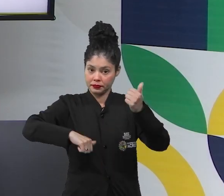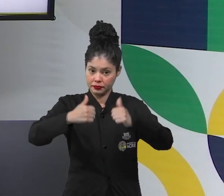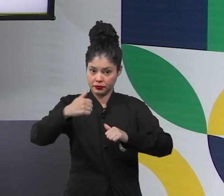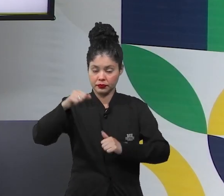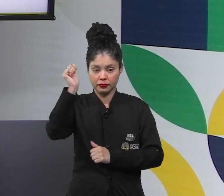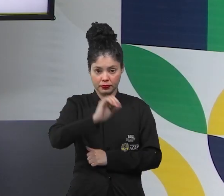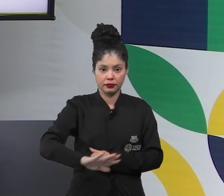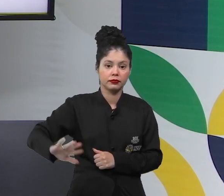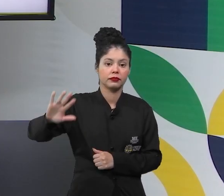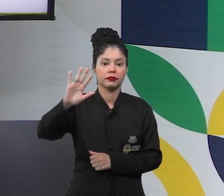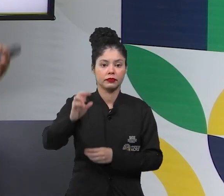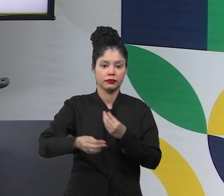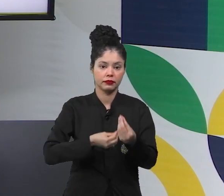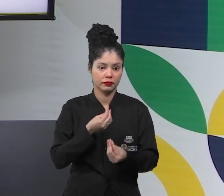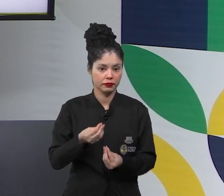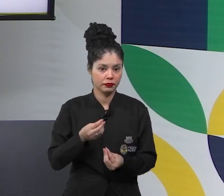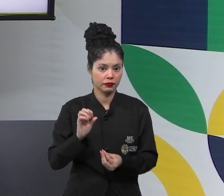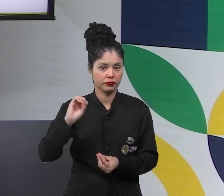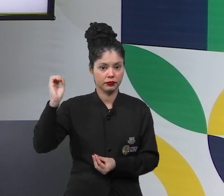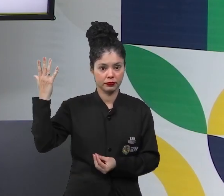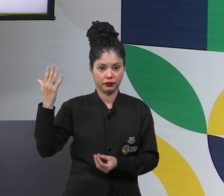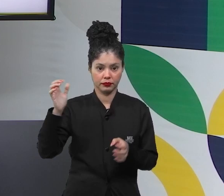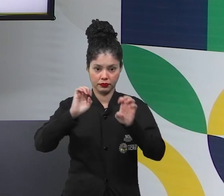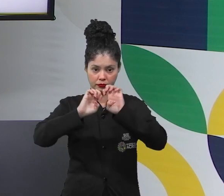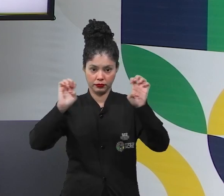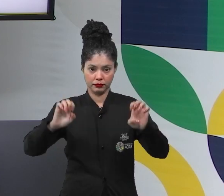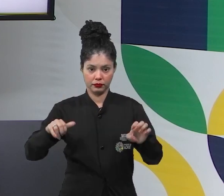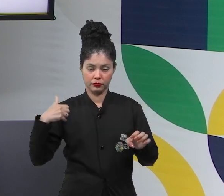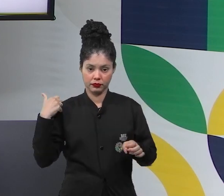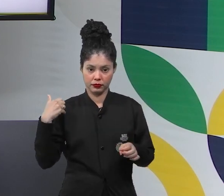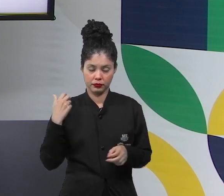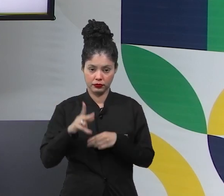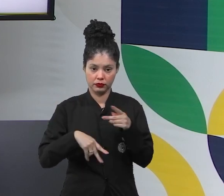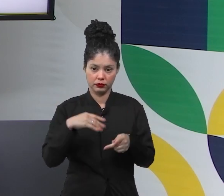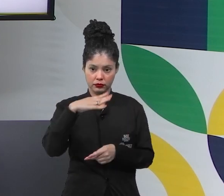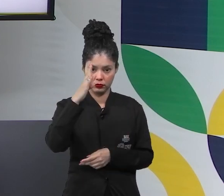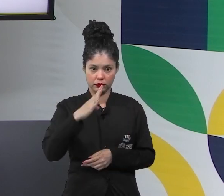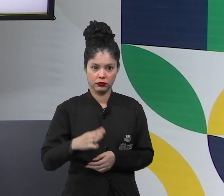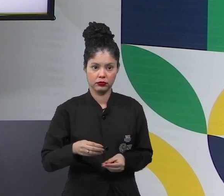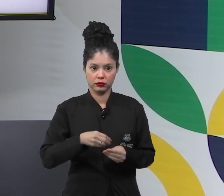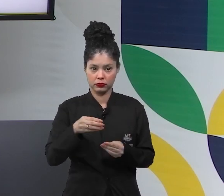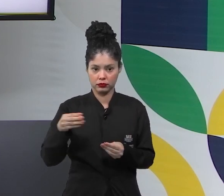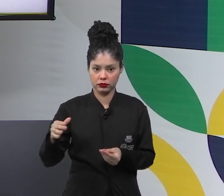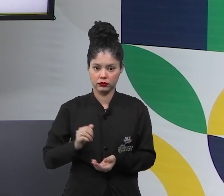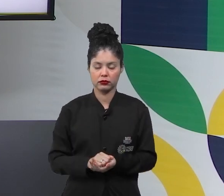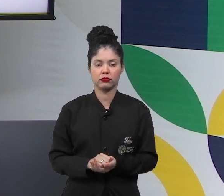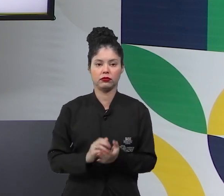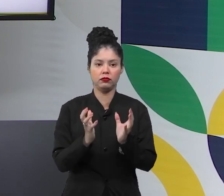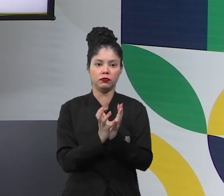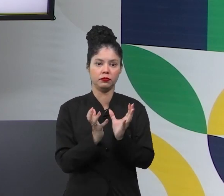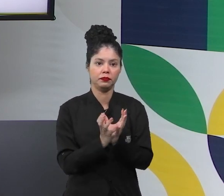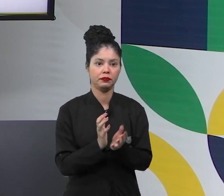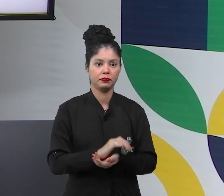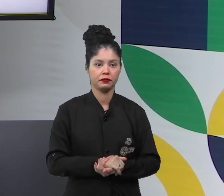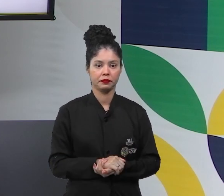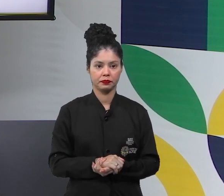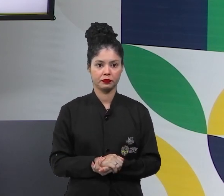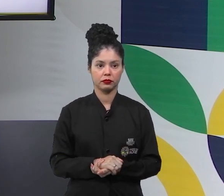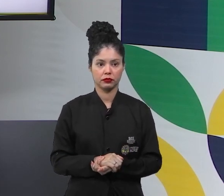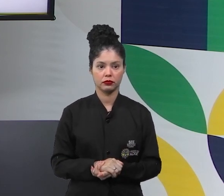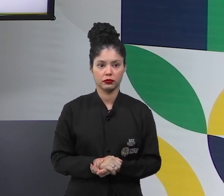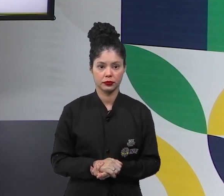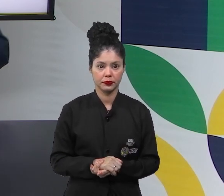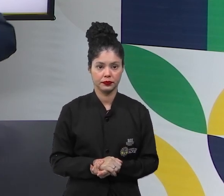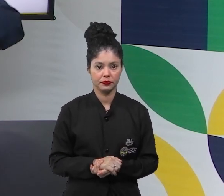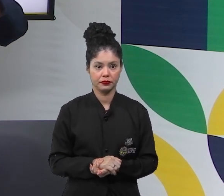geral de como está hoje a estrutura etária aí da população brasileira, a distribuição aí por grupos de idade, certo?